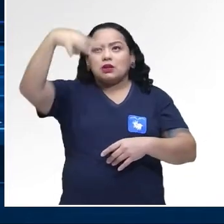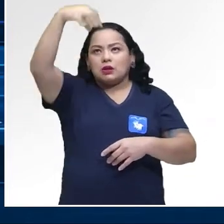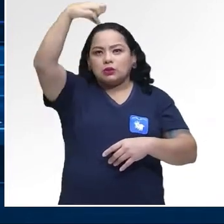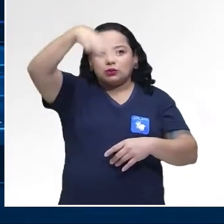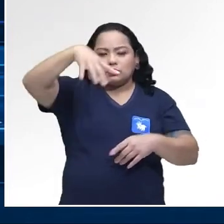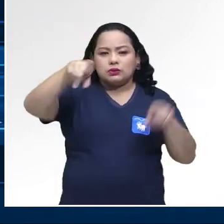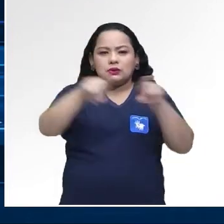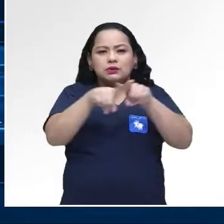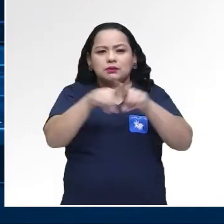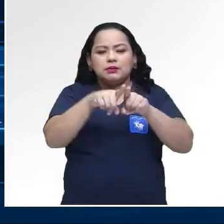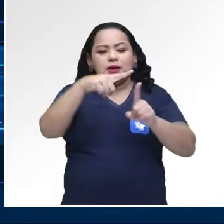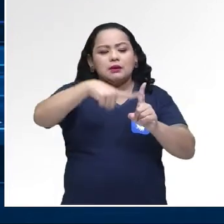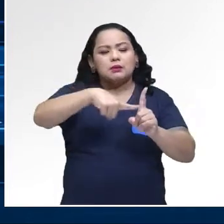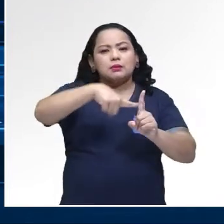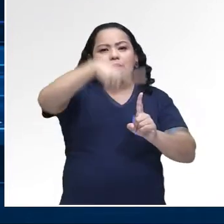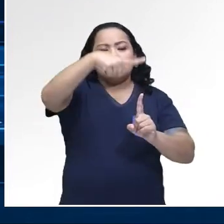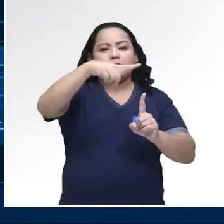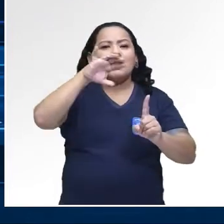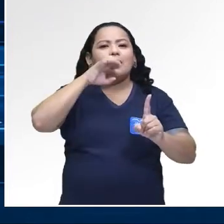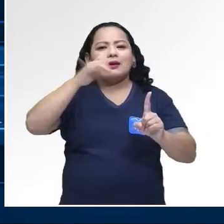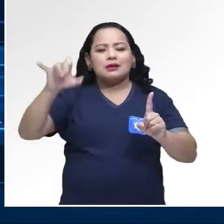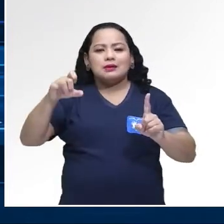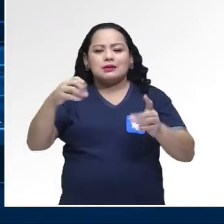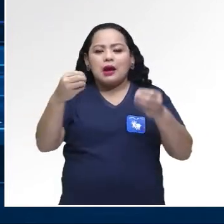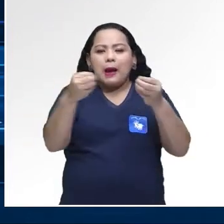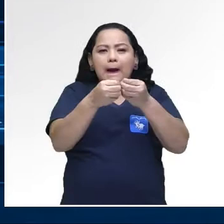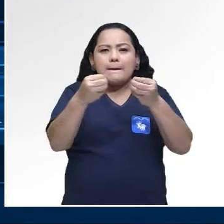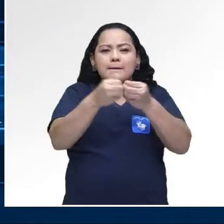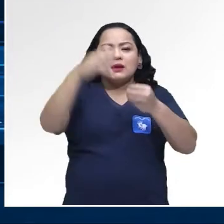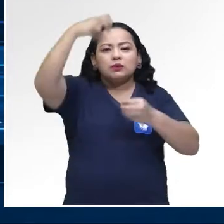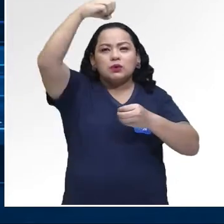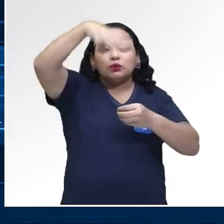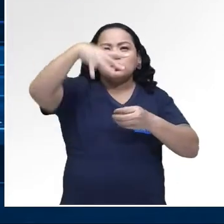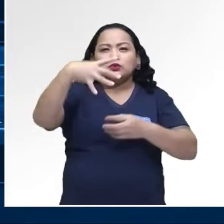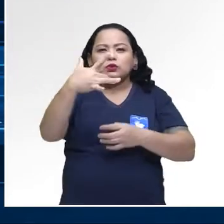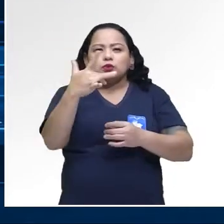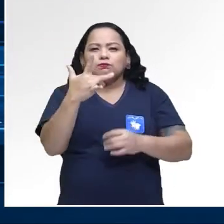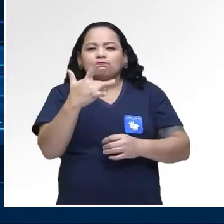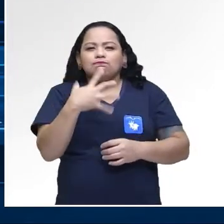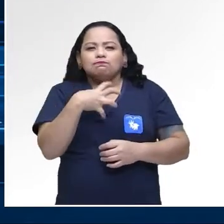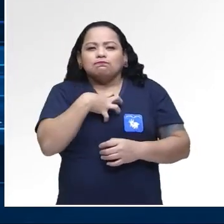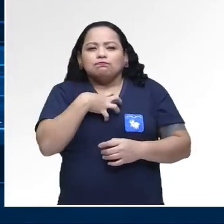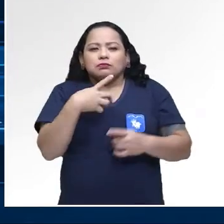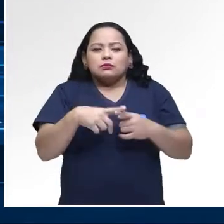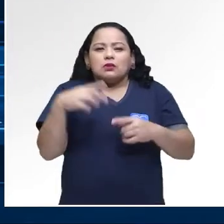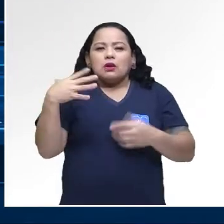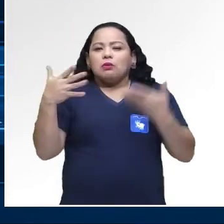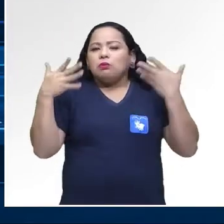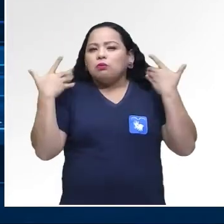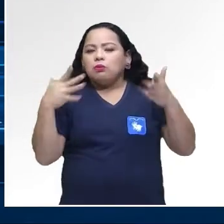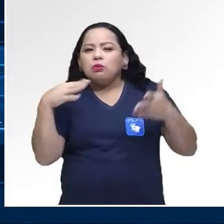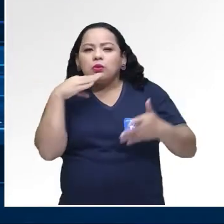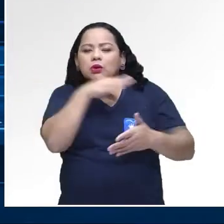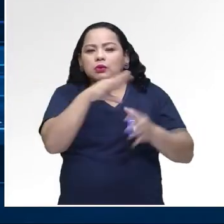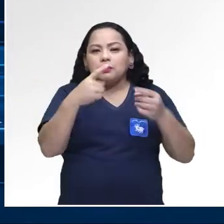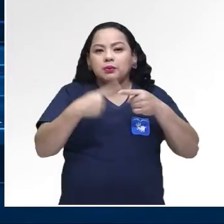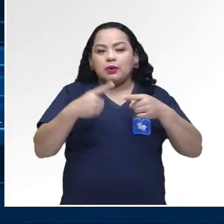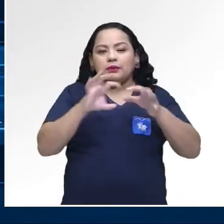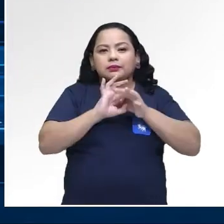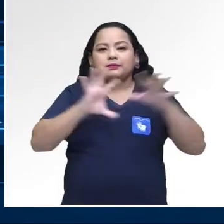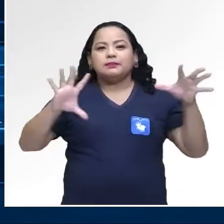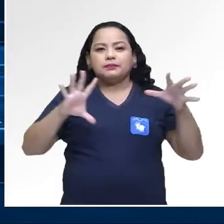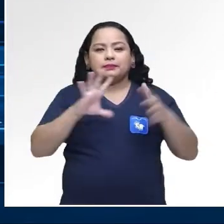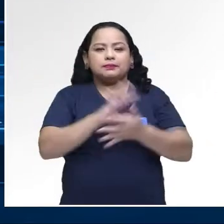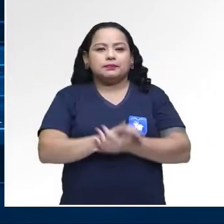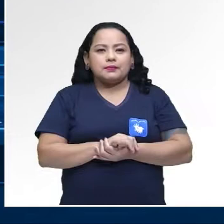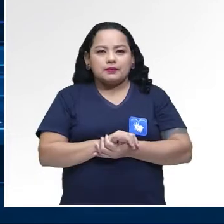a energia térmica, né? Se a gente chegar bem próximo a uma lâmpada, a gente vai sentir ali o calor também que ela libera, tá?